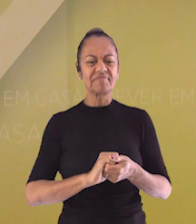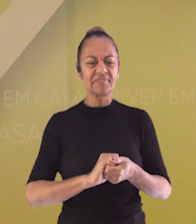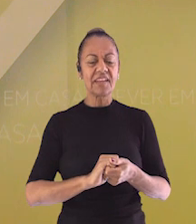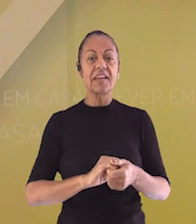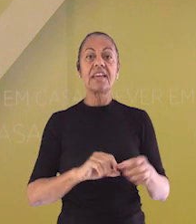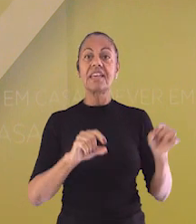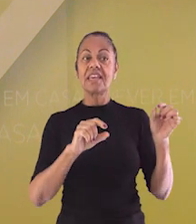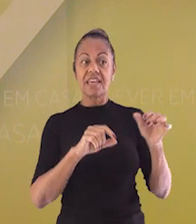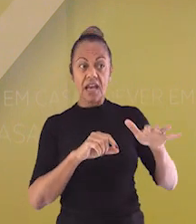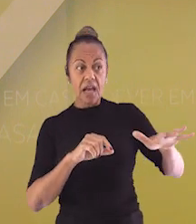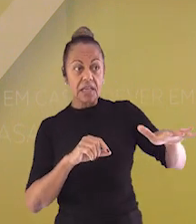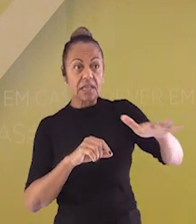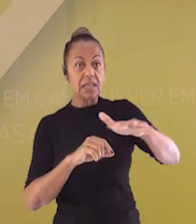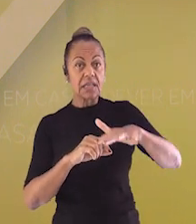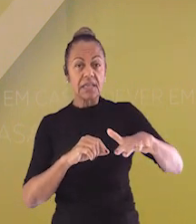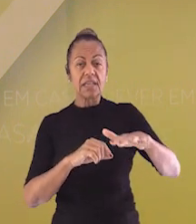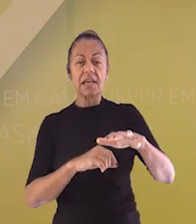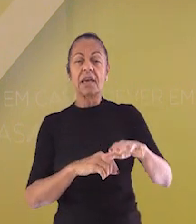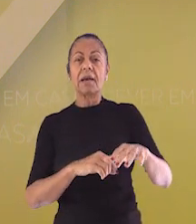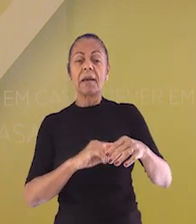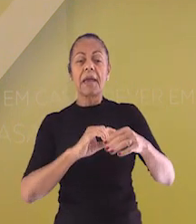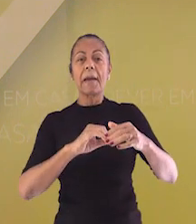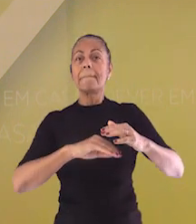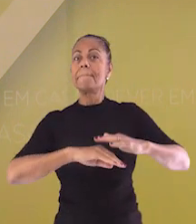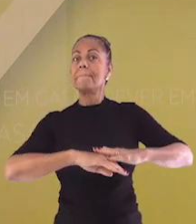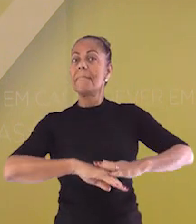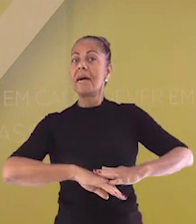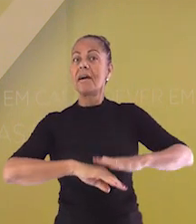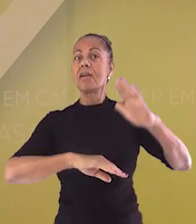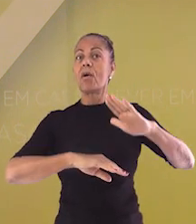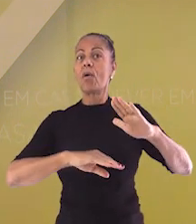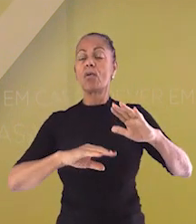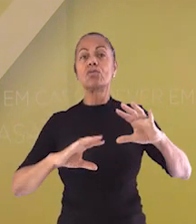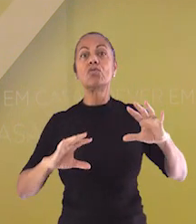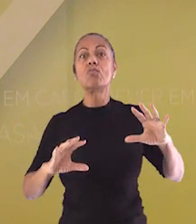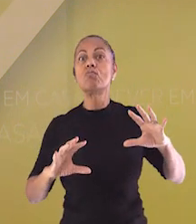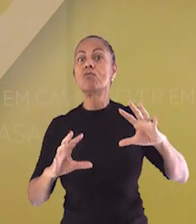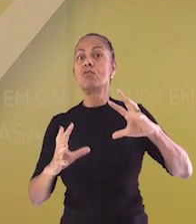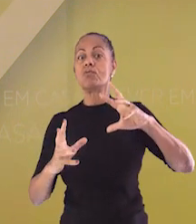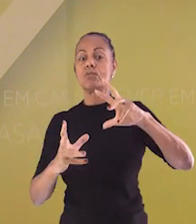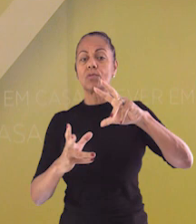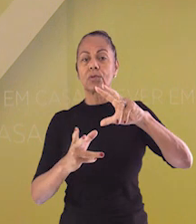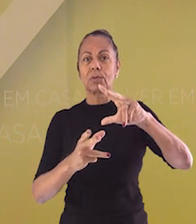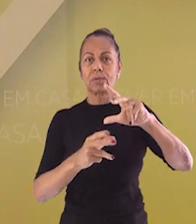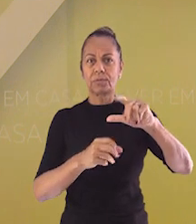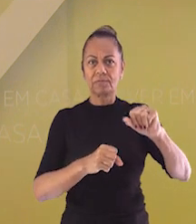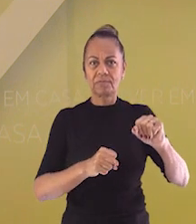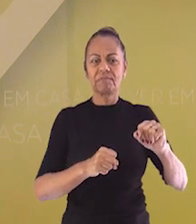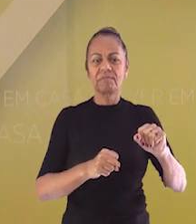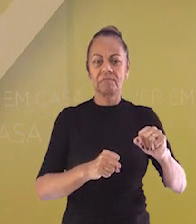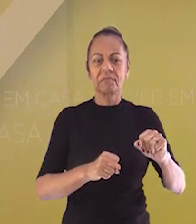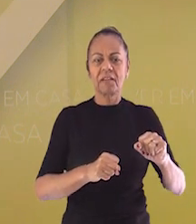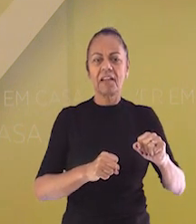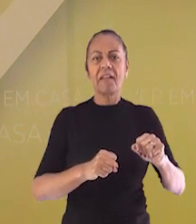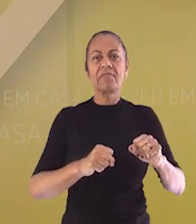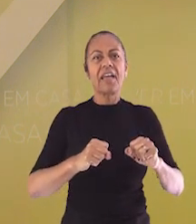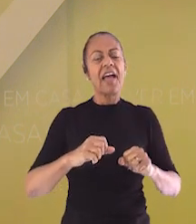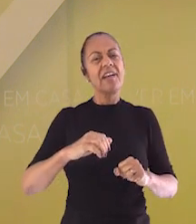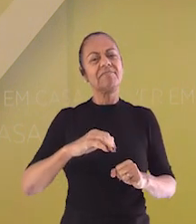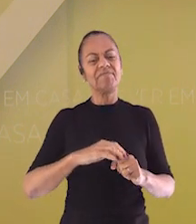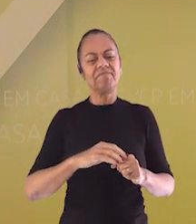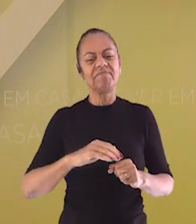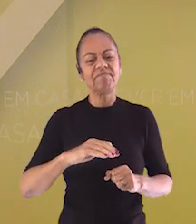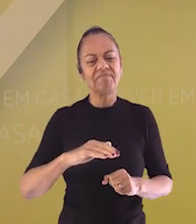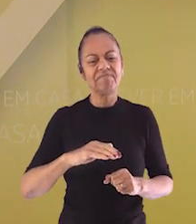essa é a maior planície inundável do mundo. É o Pantanal, que fica na região central do